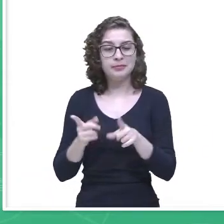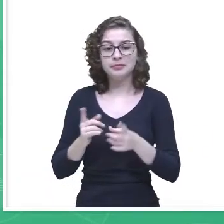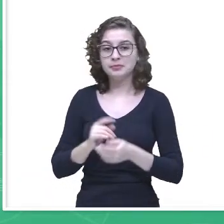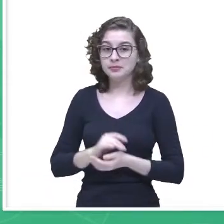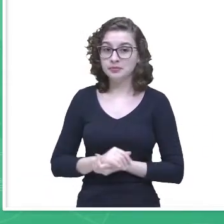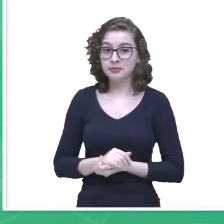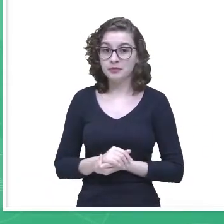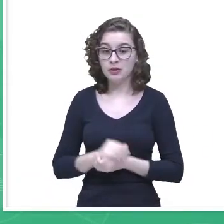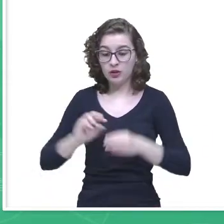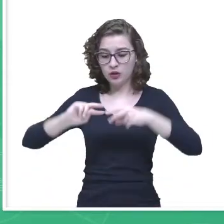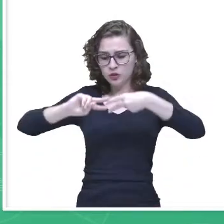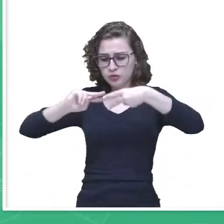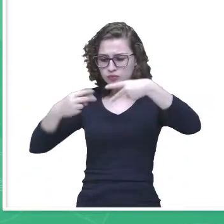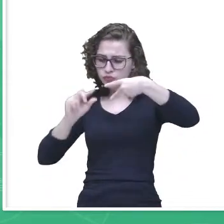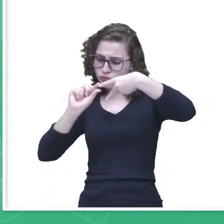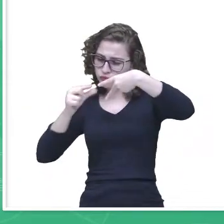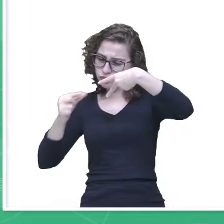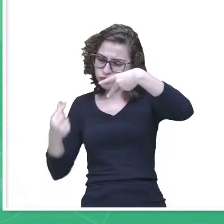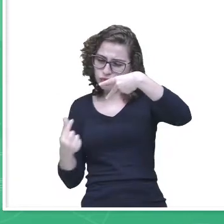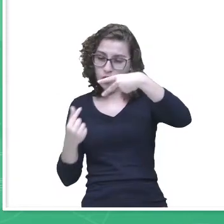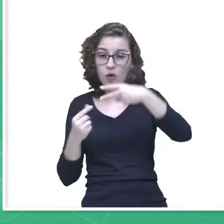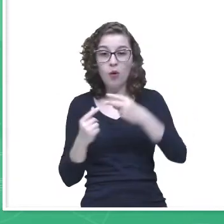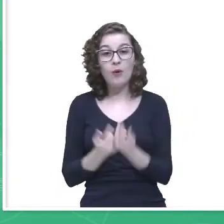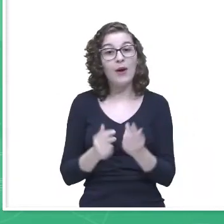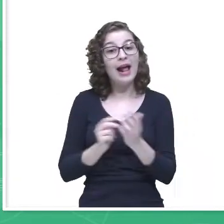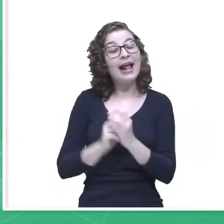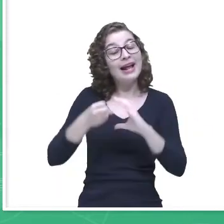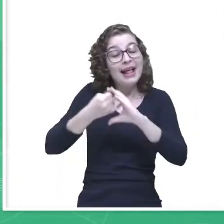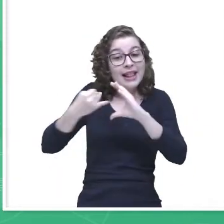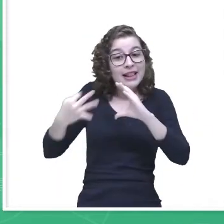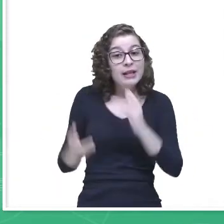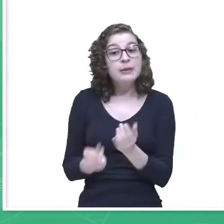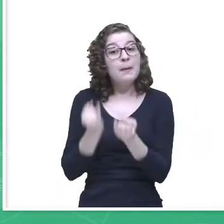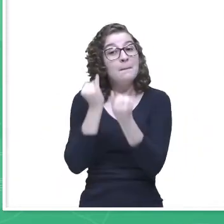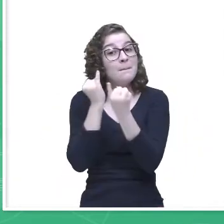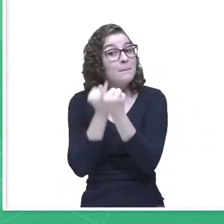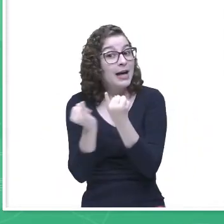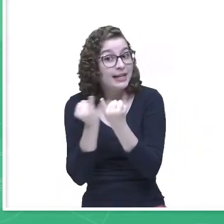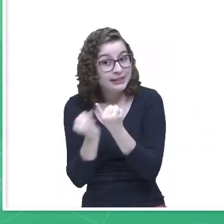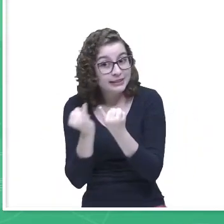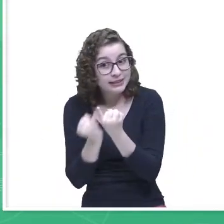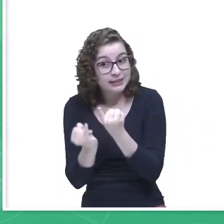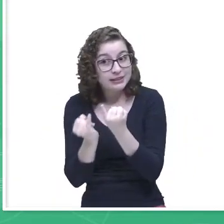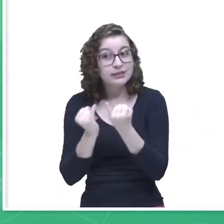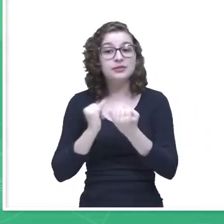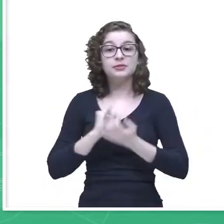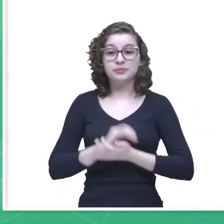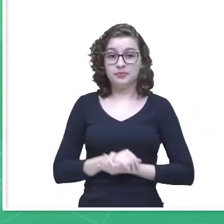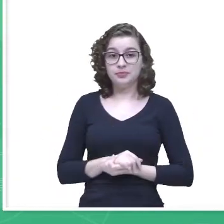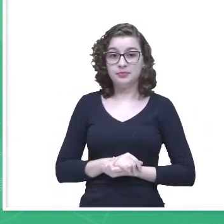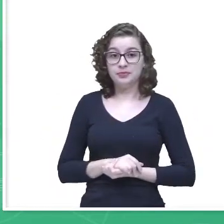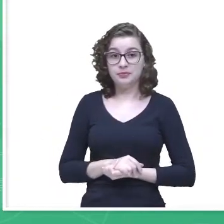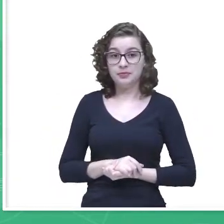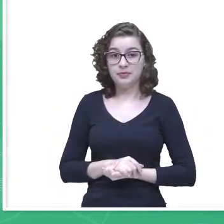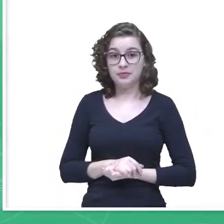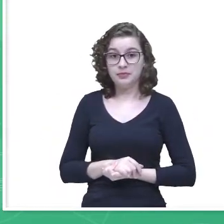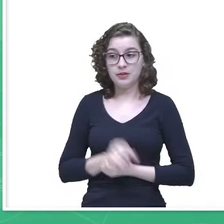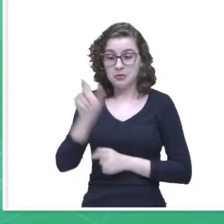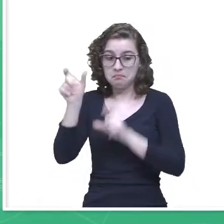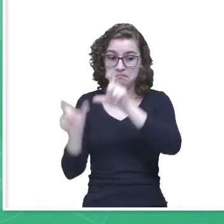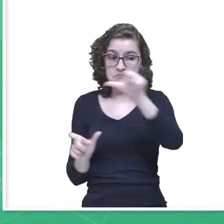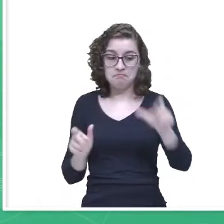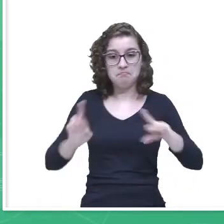genes que vão para as mesmas características, mas os genes não são iguais, né? Aí, por isso que formam as pessoas